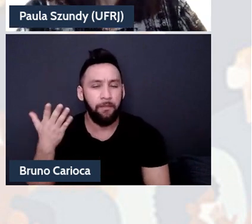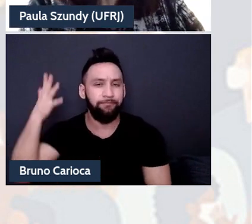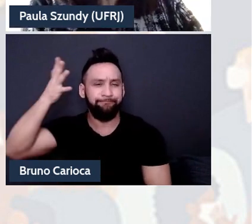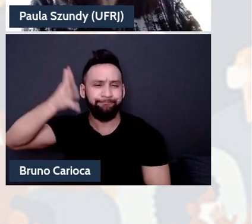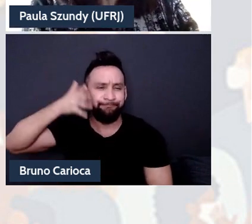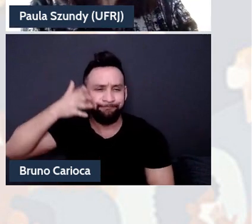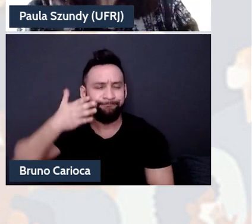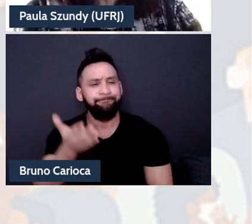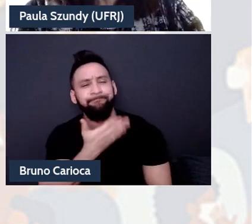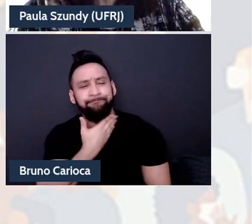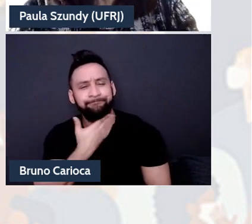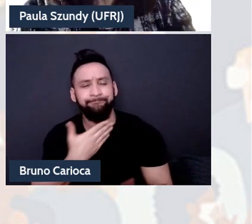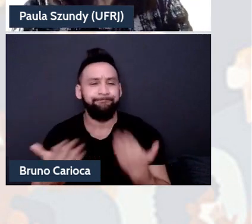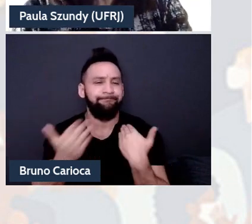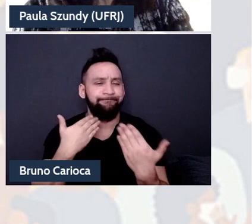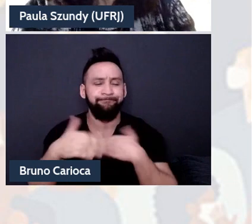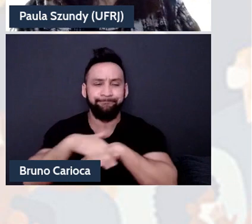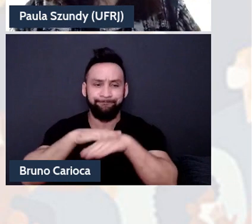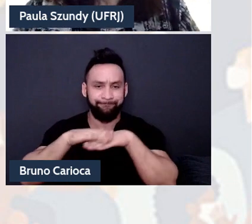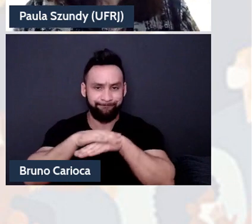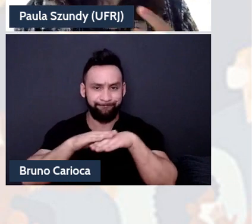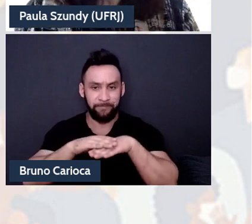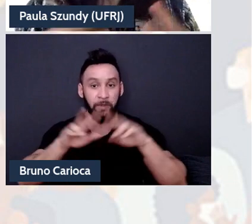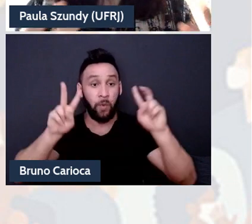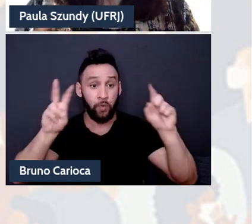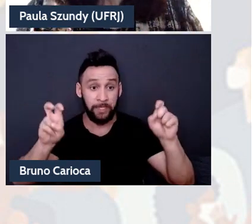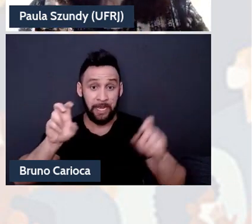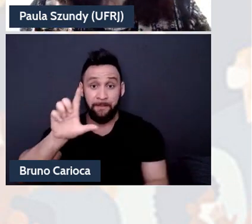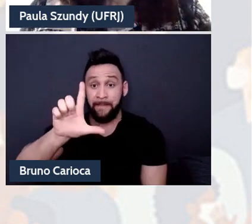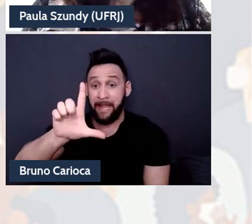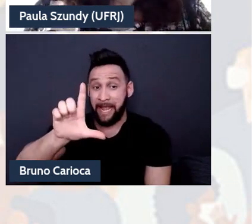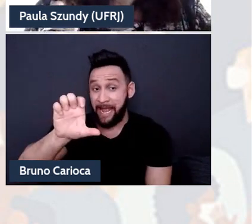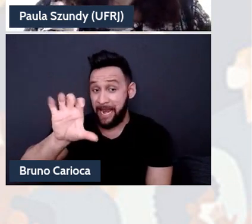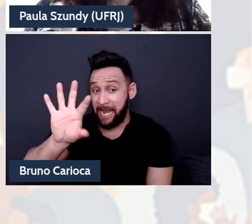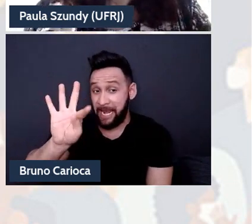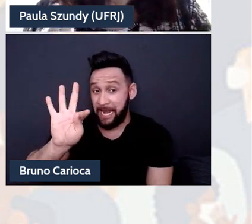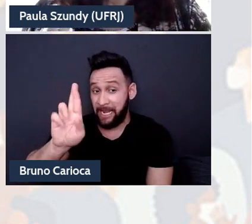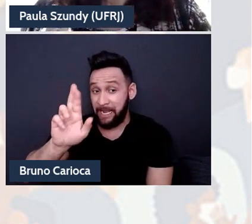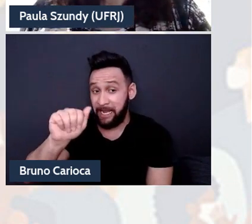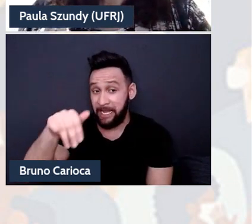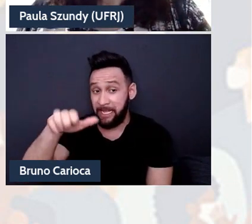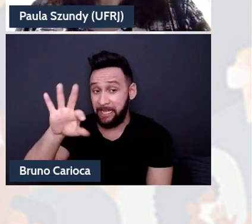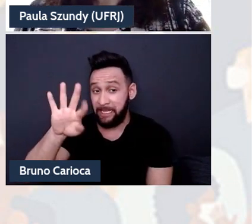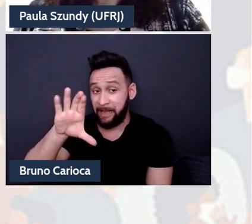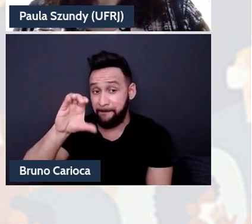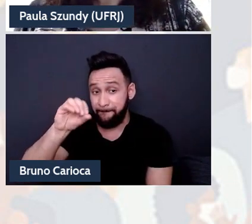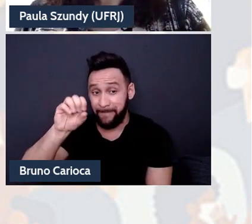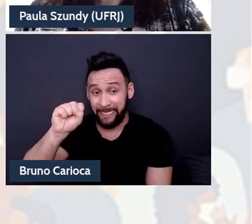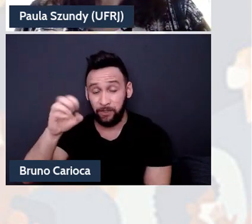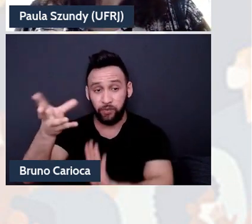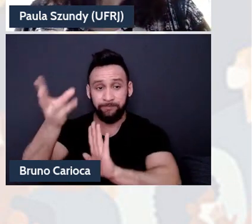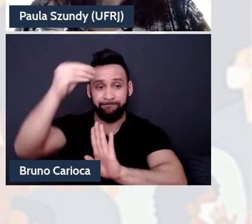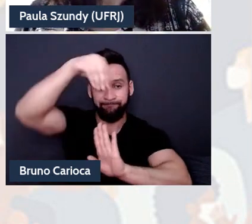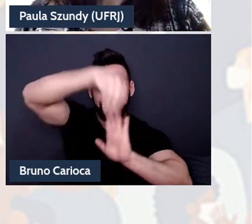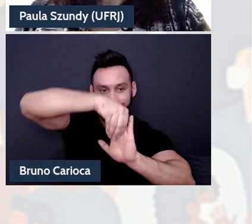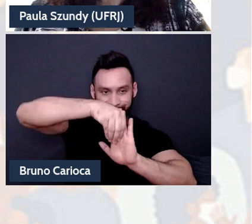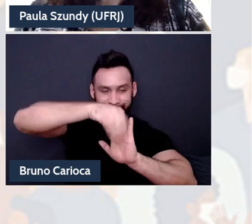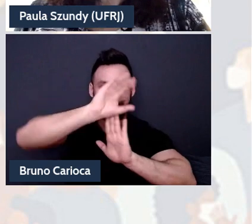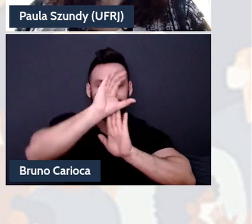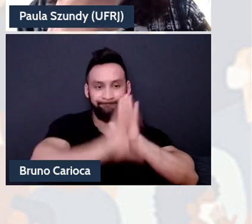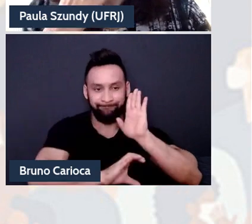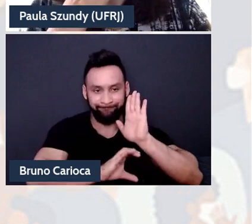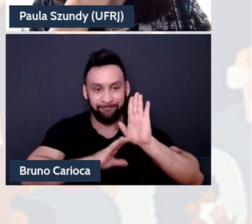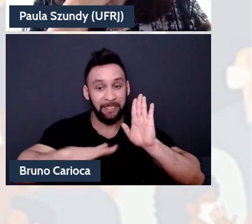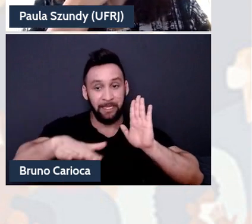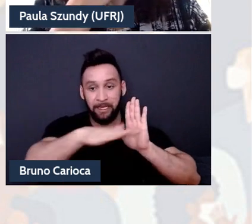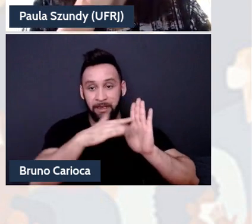conversar um pouco sobre o que conta como letramentos, né, nos componentes curriculares de língua